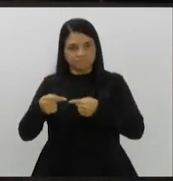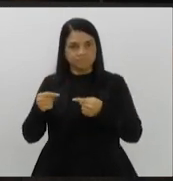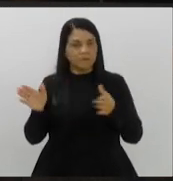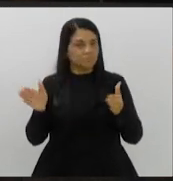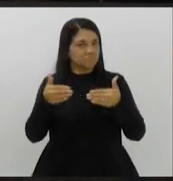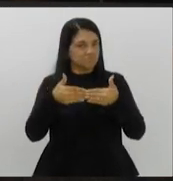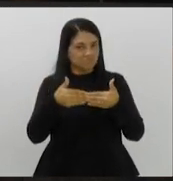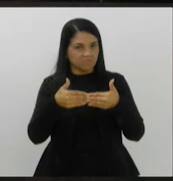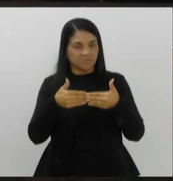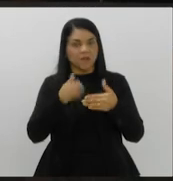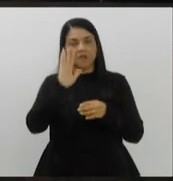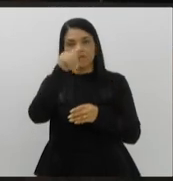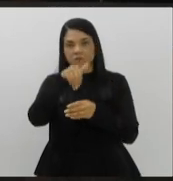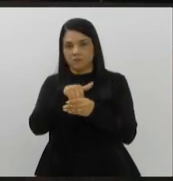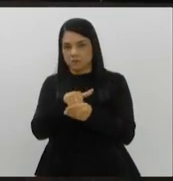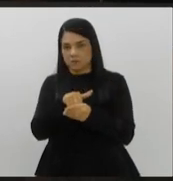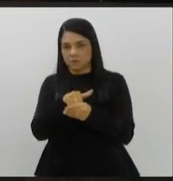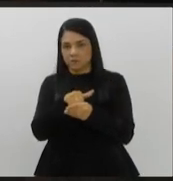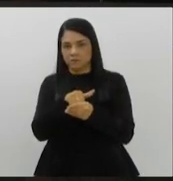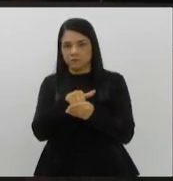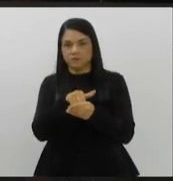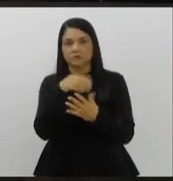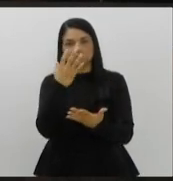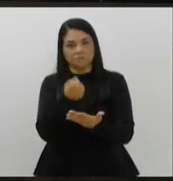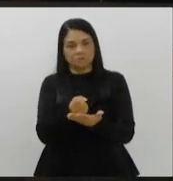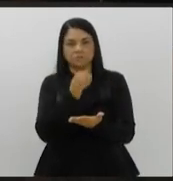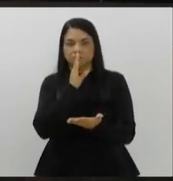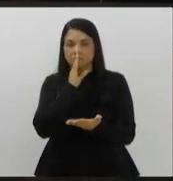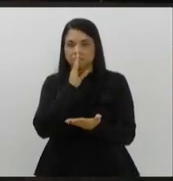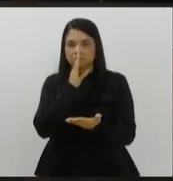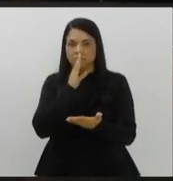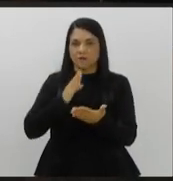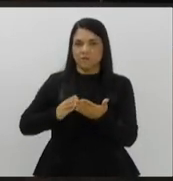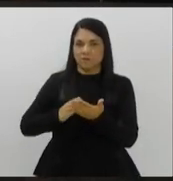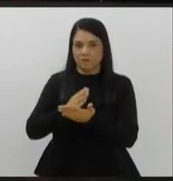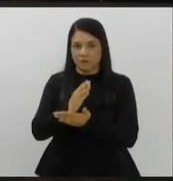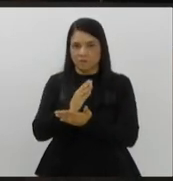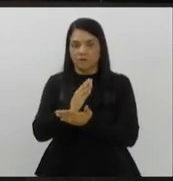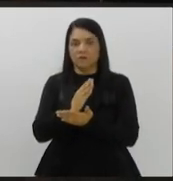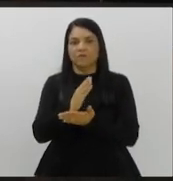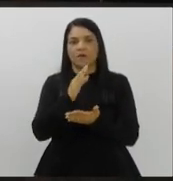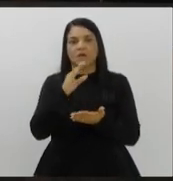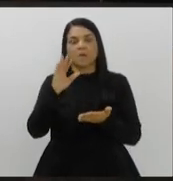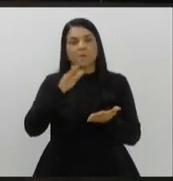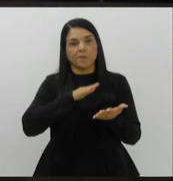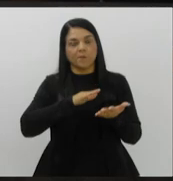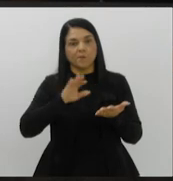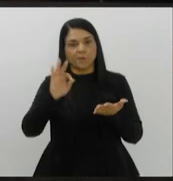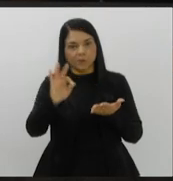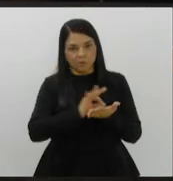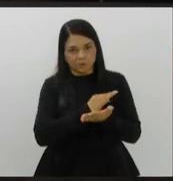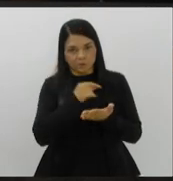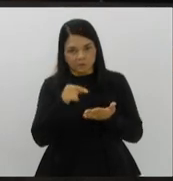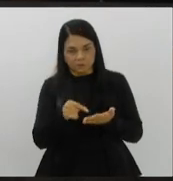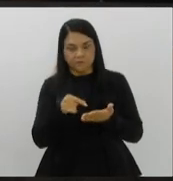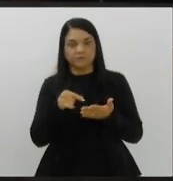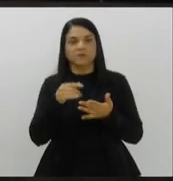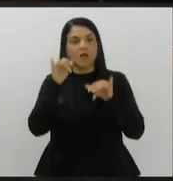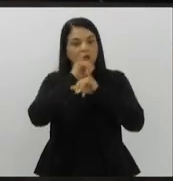encerrada a discussão, em votação. Senhores que aprovam, mandem como estão, aprovado, vai a promulgação.